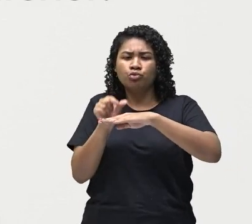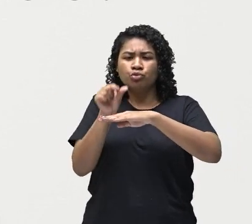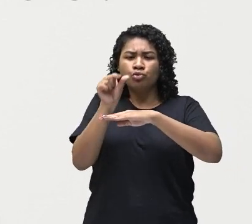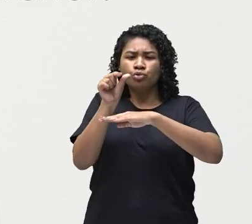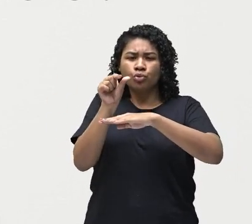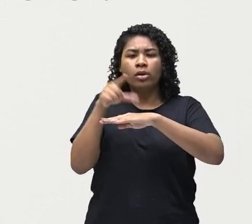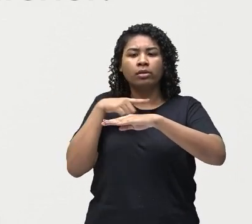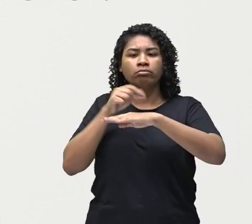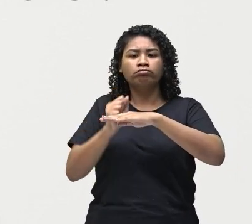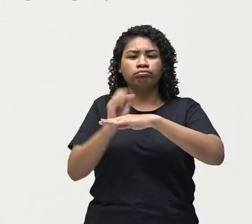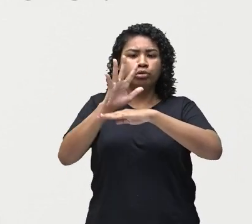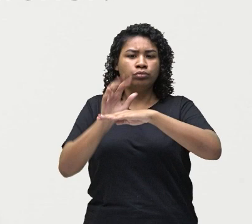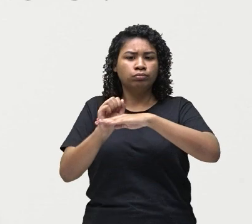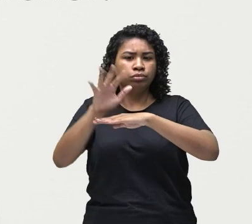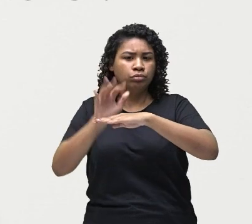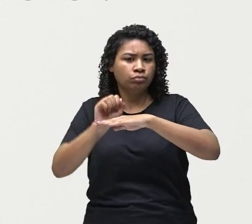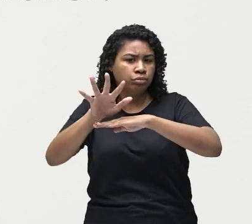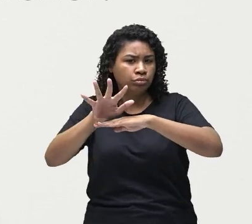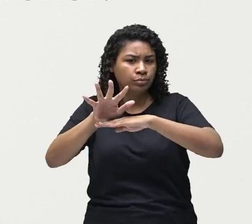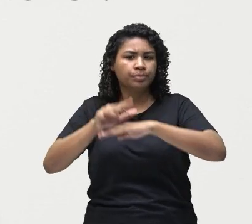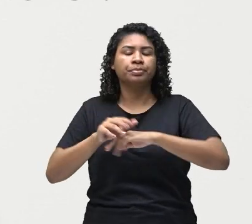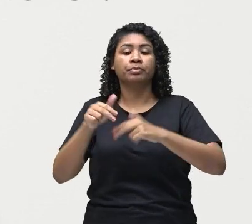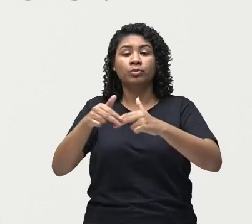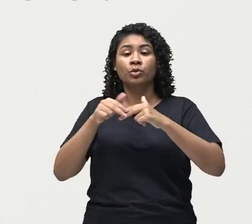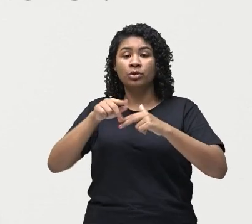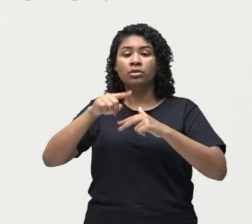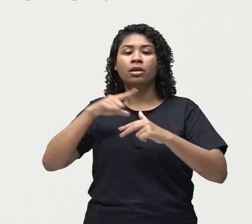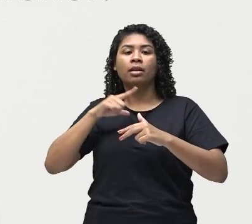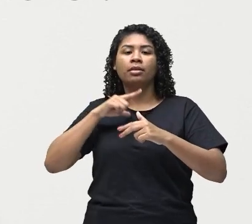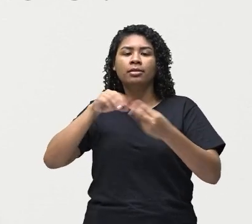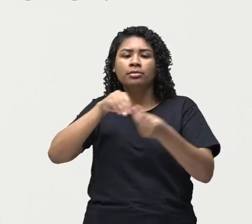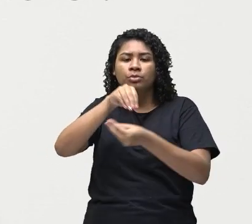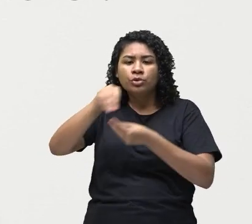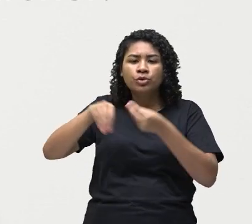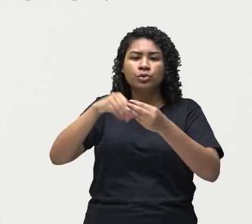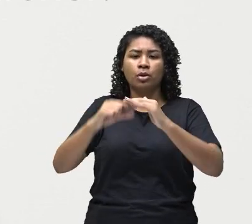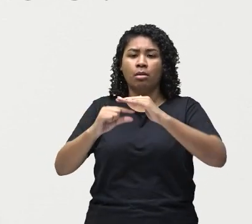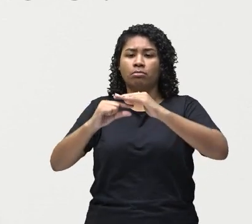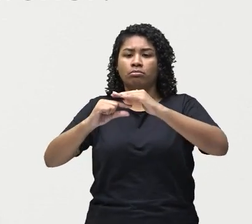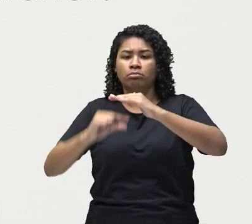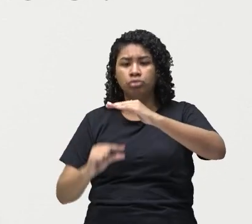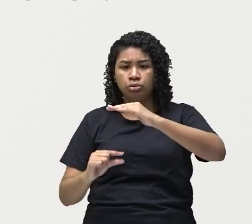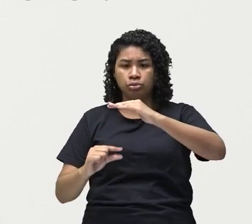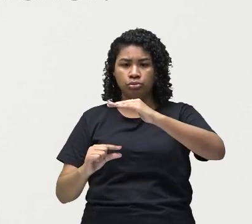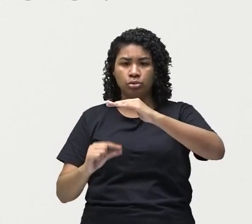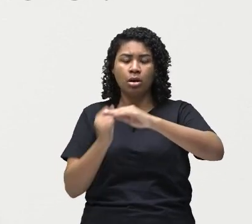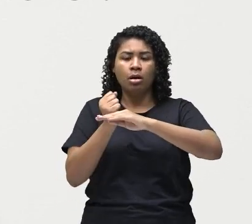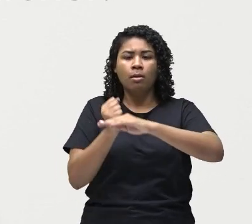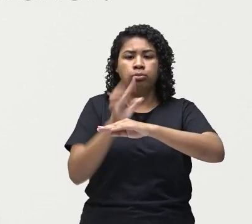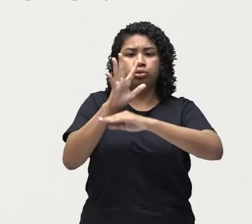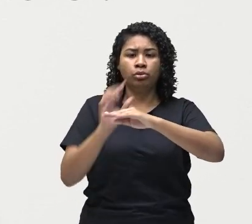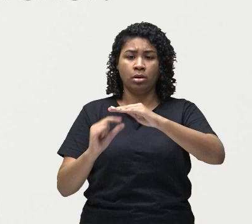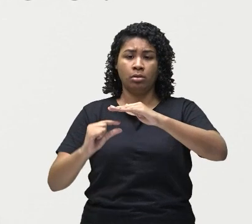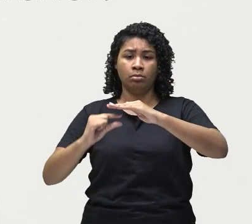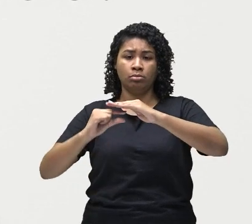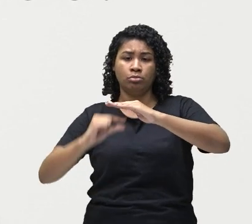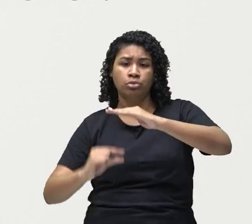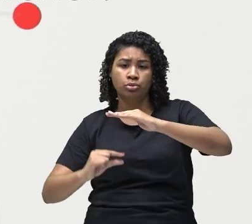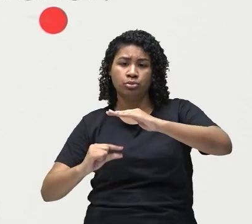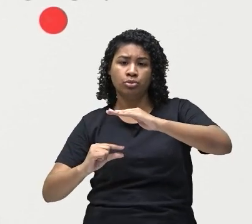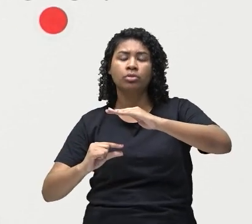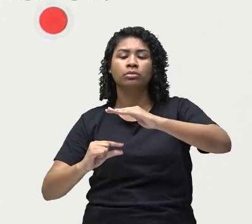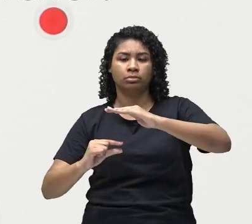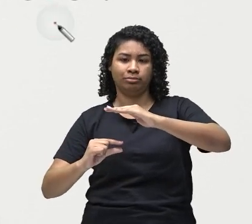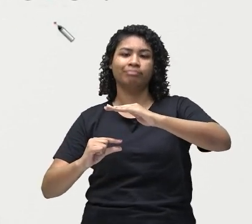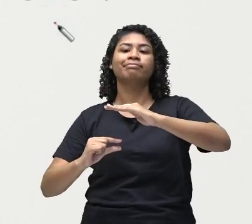essa Faísca da vela detona mistura e empurra o pistão para baixo fazendo com que ele atinja